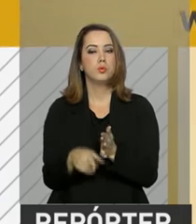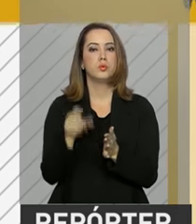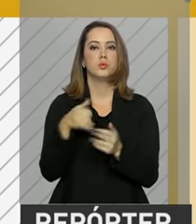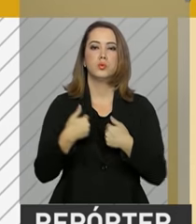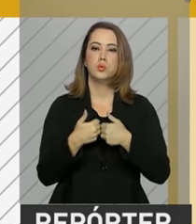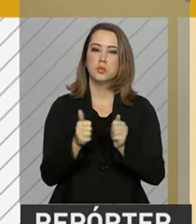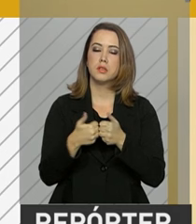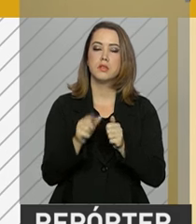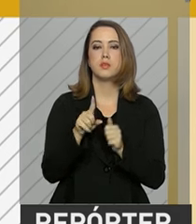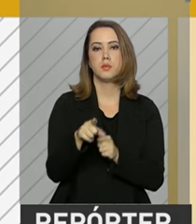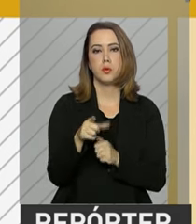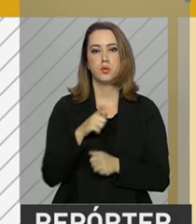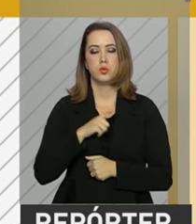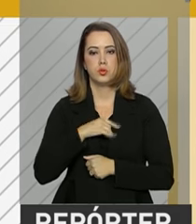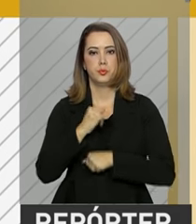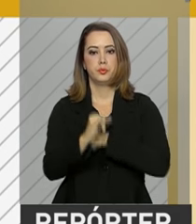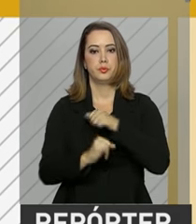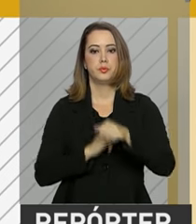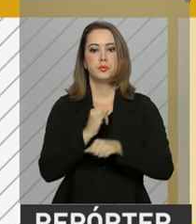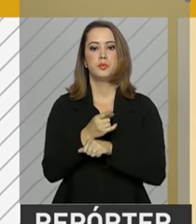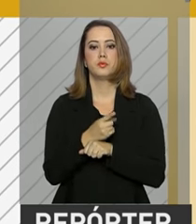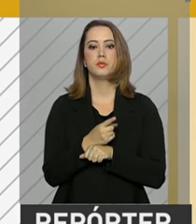endereço é www.transportes.gov.br/aeroportos